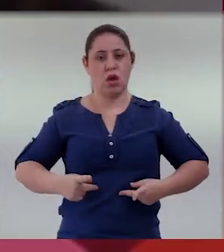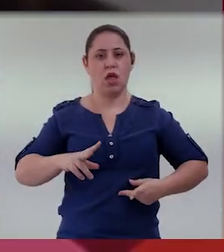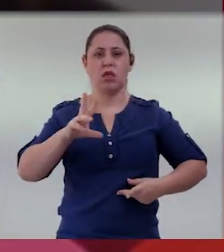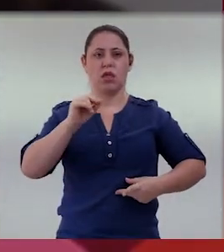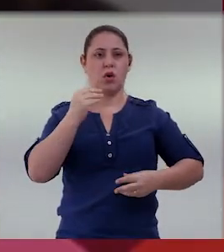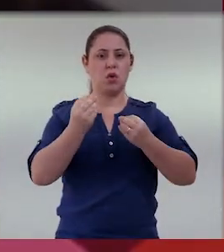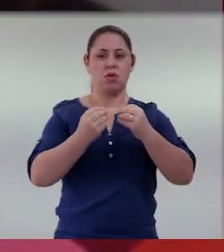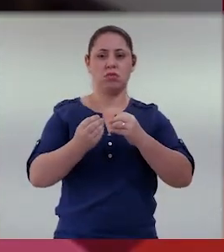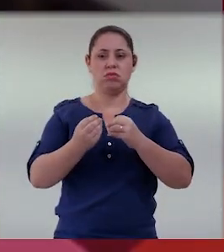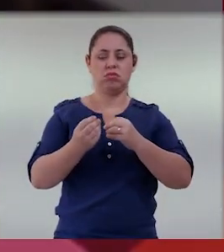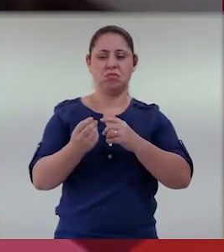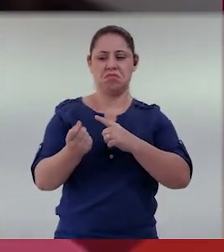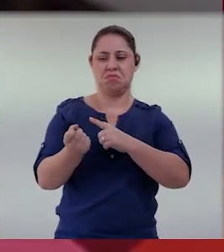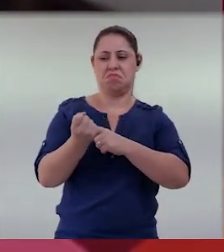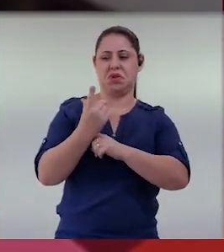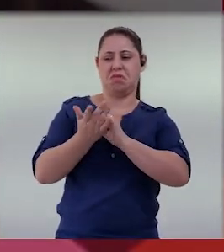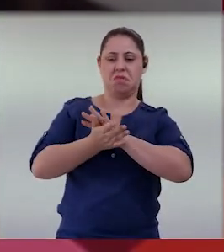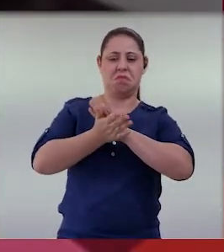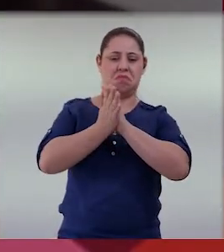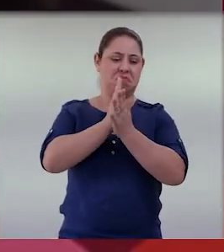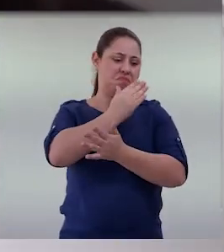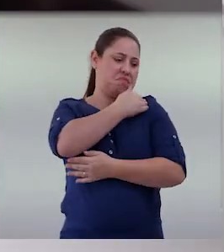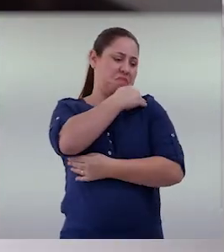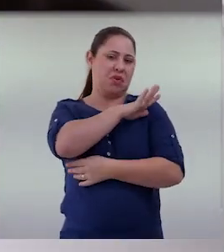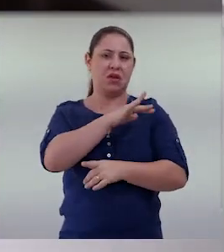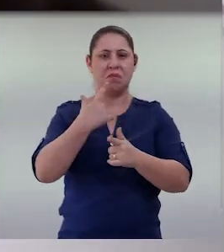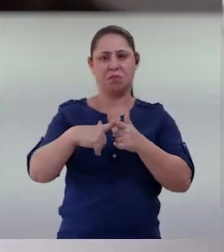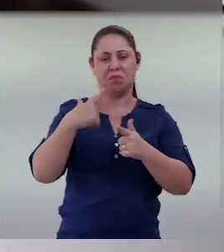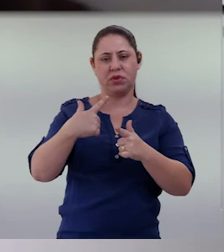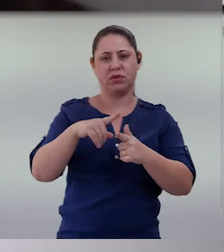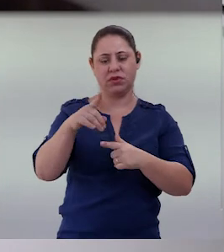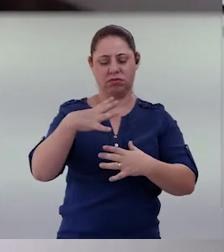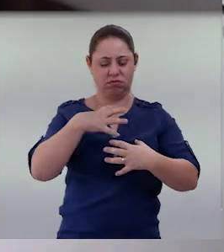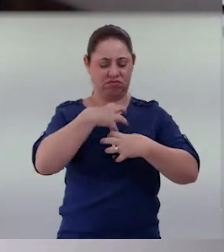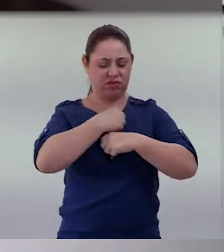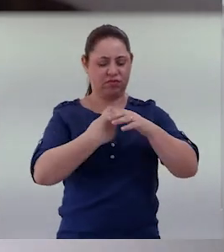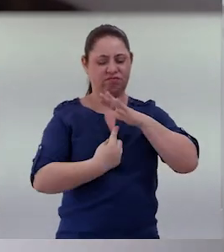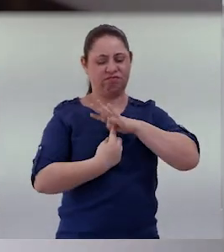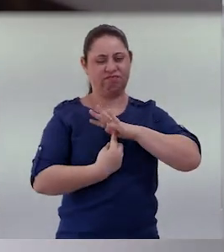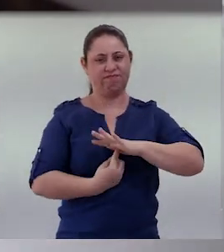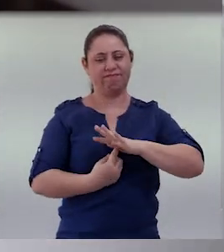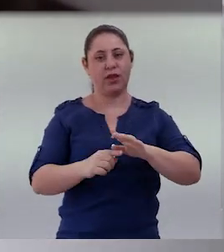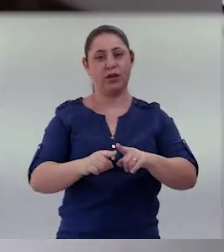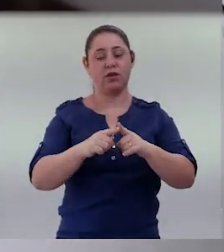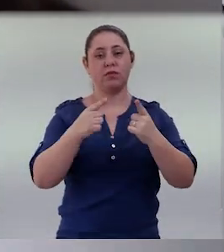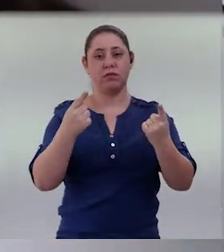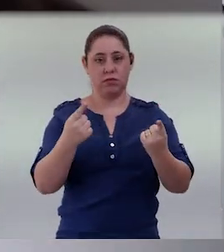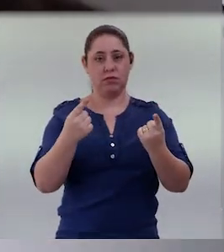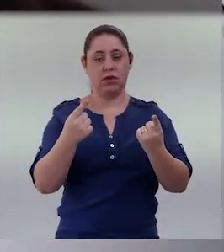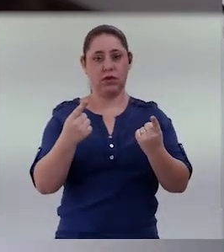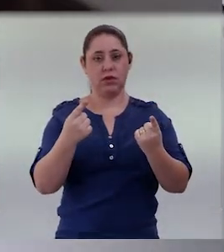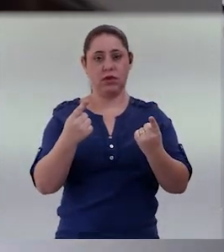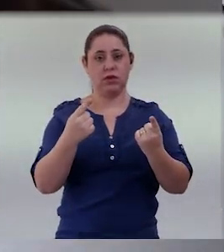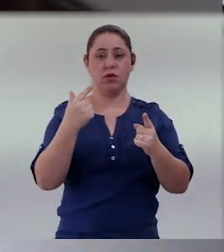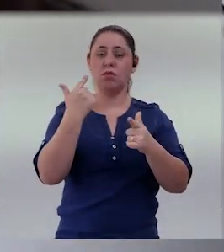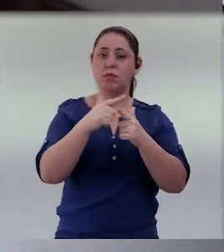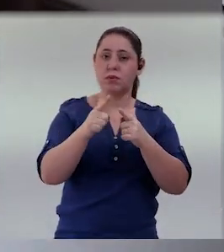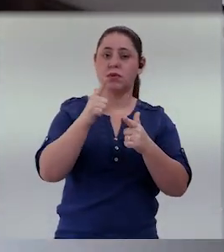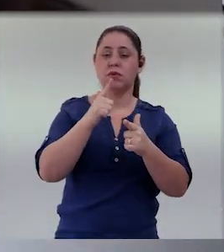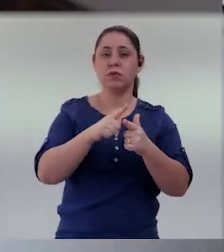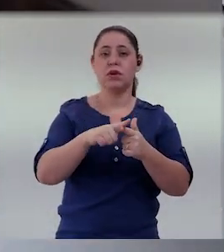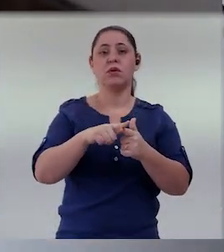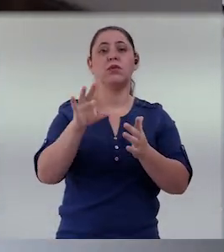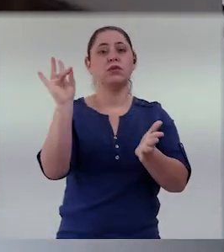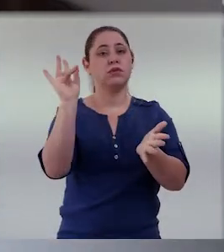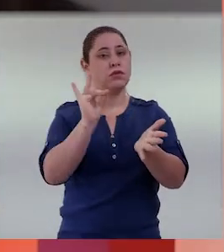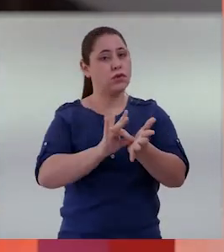humano. Então, não ser visto com discriminação por um problema que você está passando de depressão, né? Ser visto